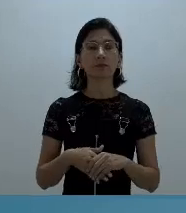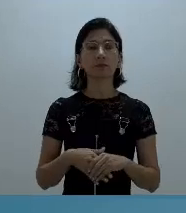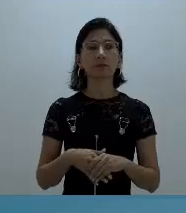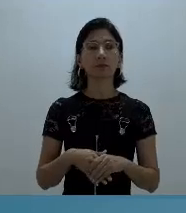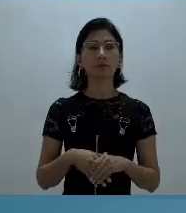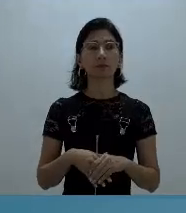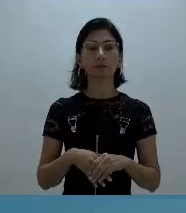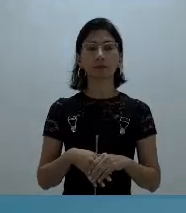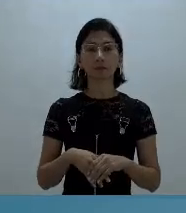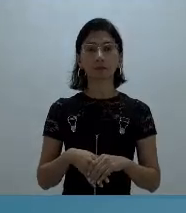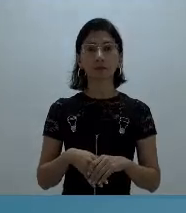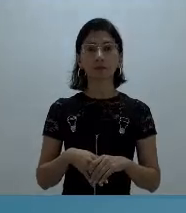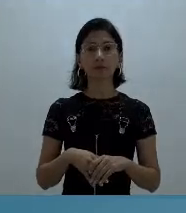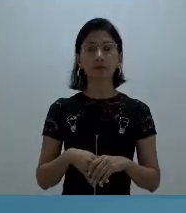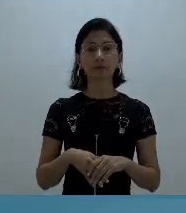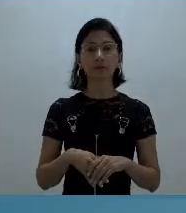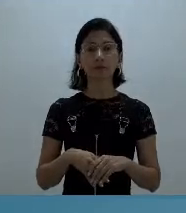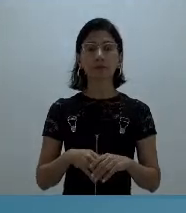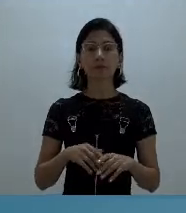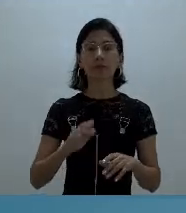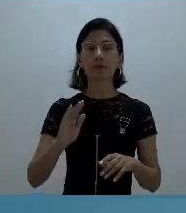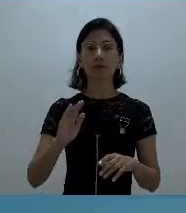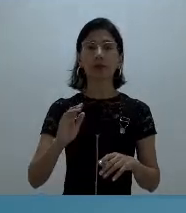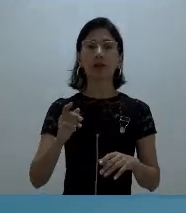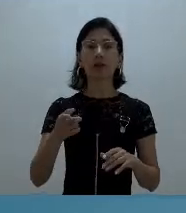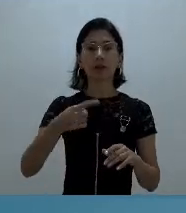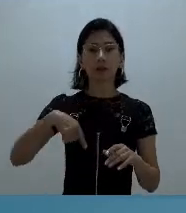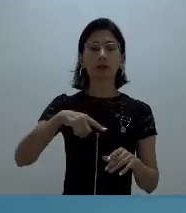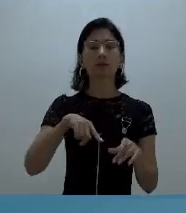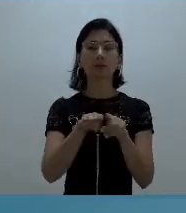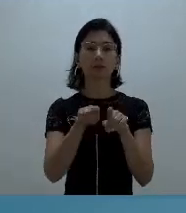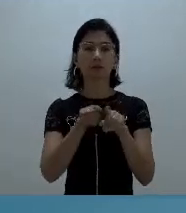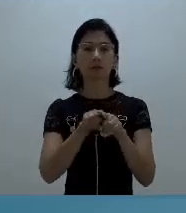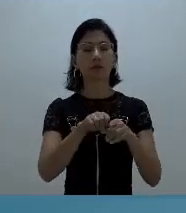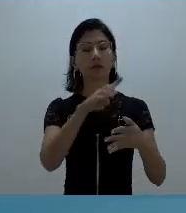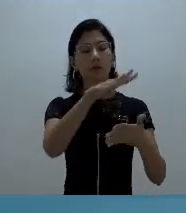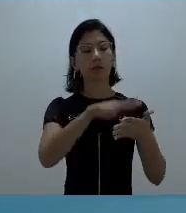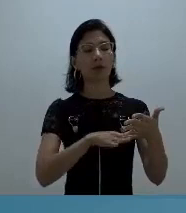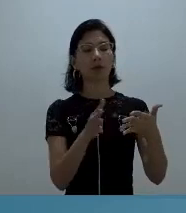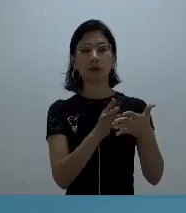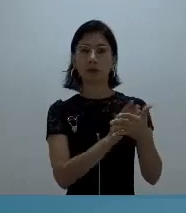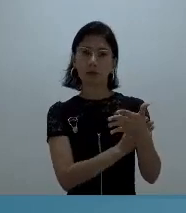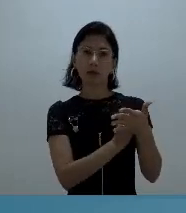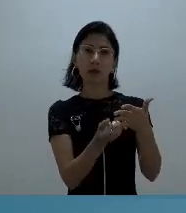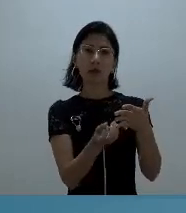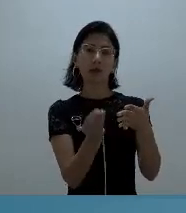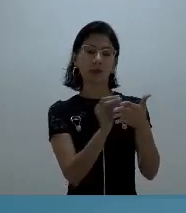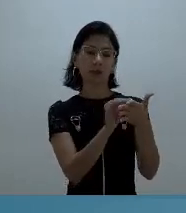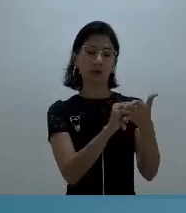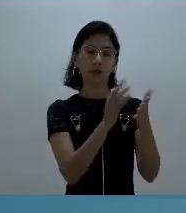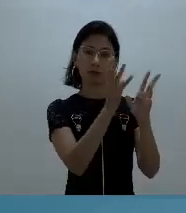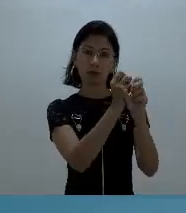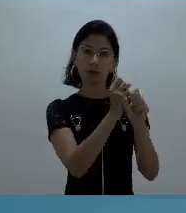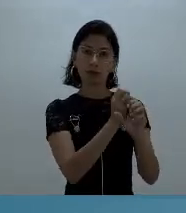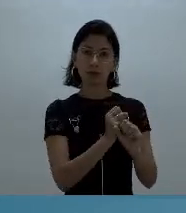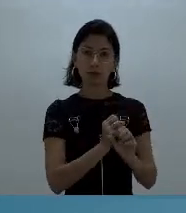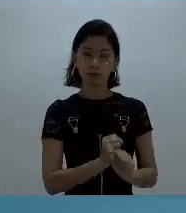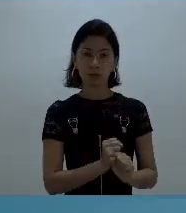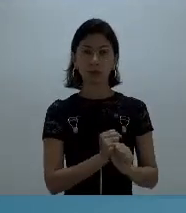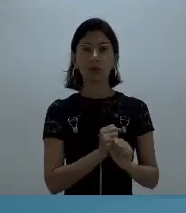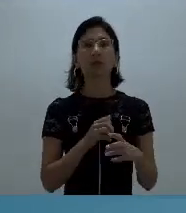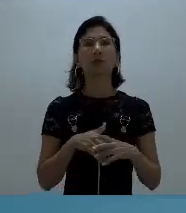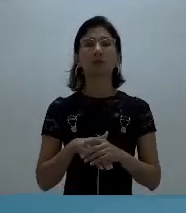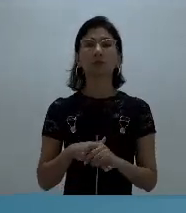foram elaborados cálculos que levam em consideração os parâmetros definidos neste egrégio do Tribunal de